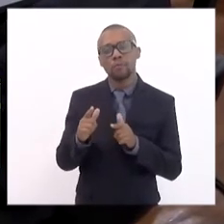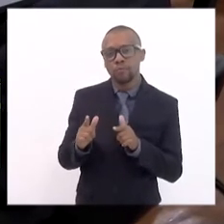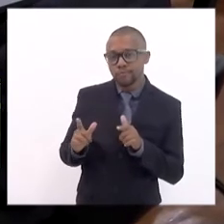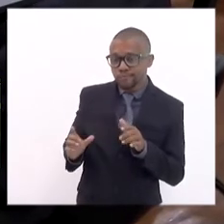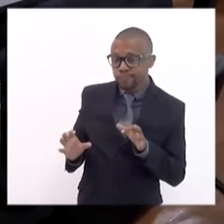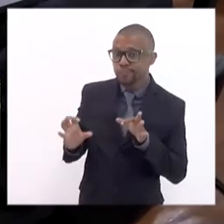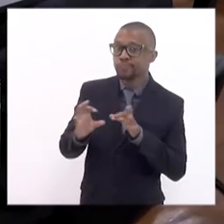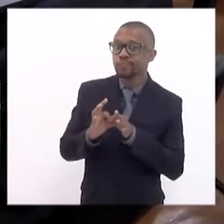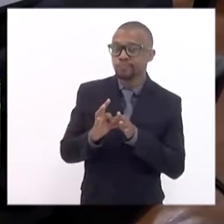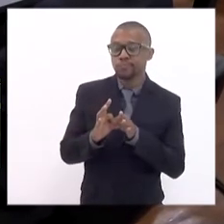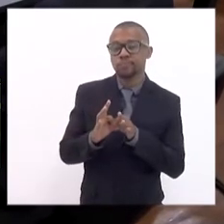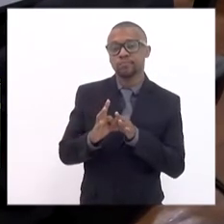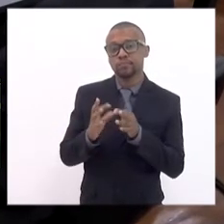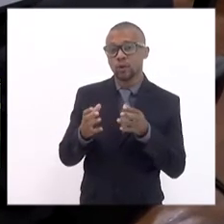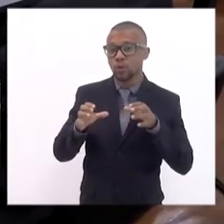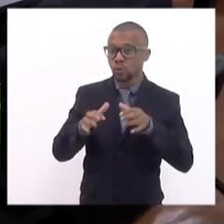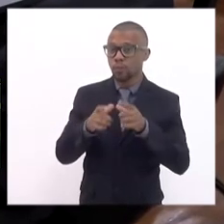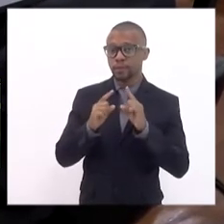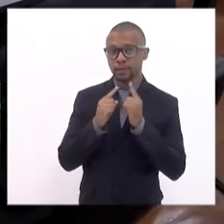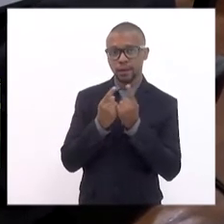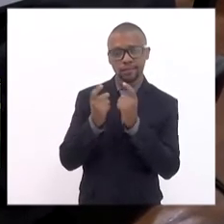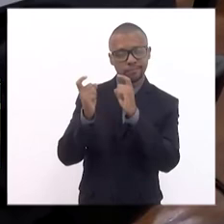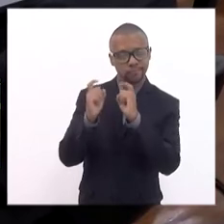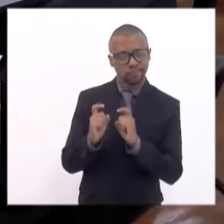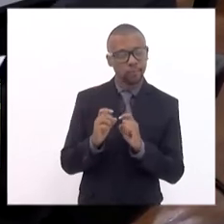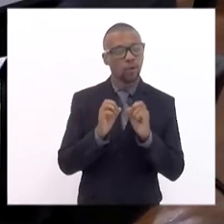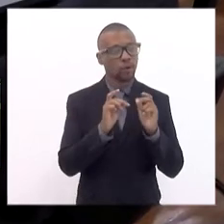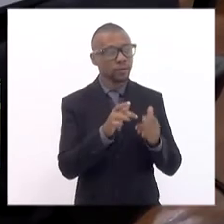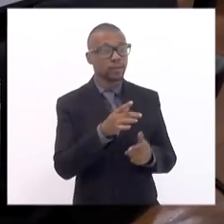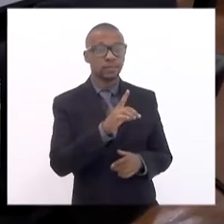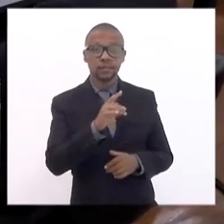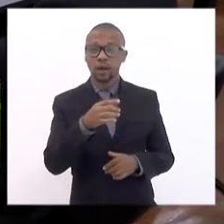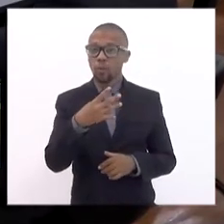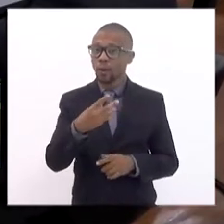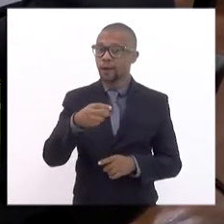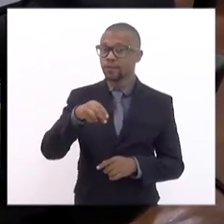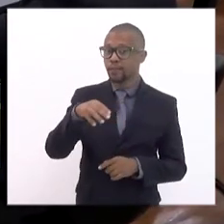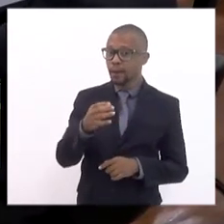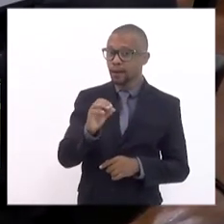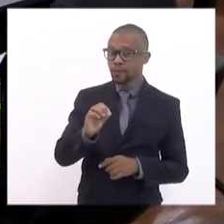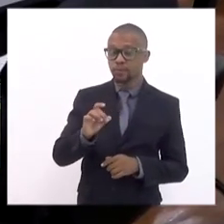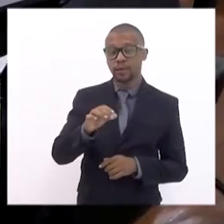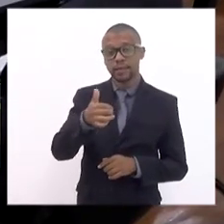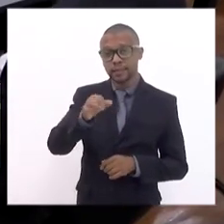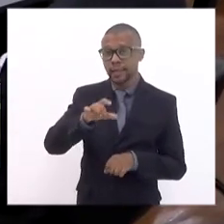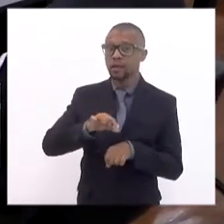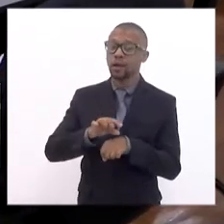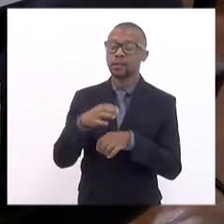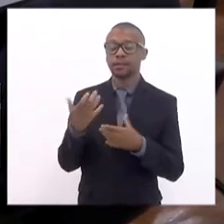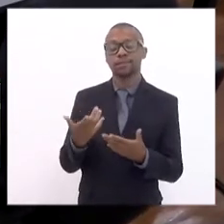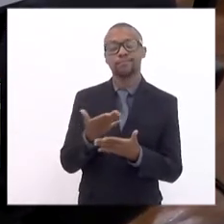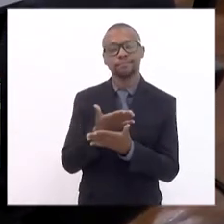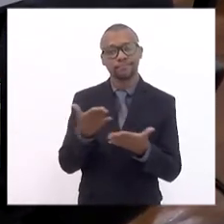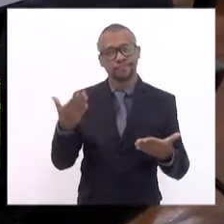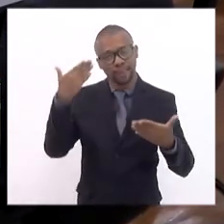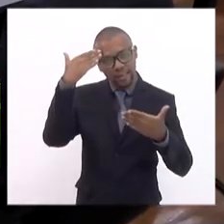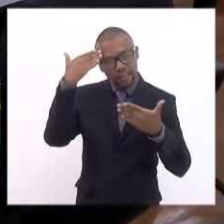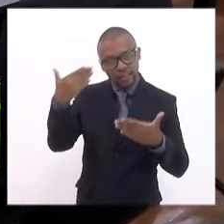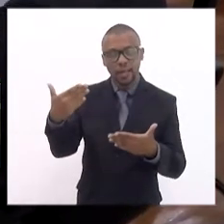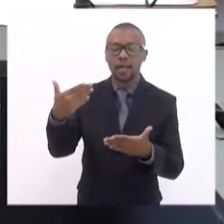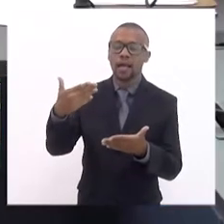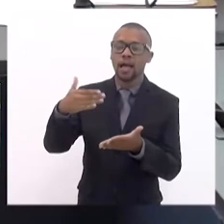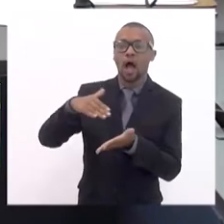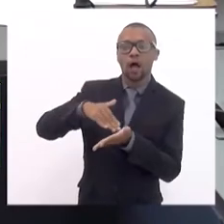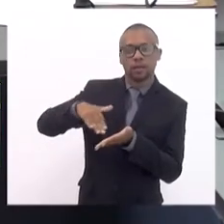reunião. Tá ótimo, na sexta-feira, dia 4 de março, às 10 horas. Bom, pessoal, então quero agradecer aqui ao secretário